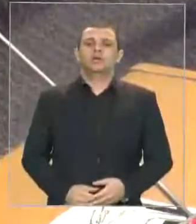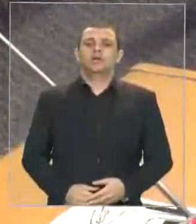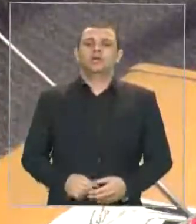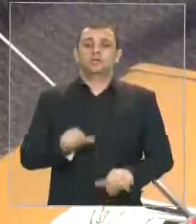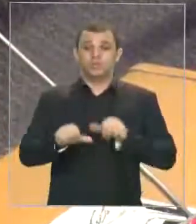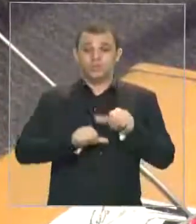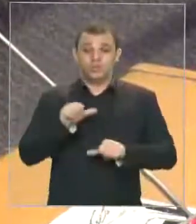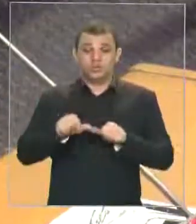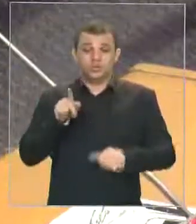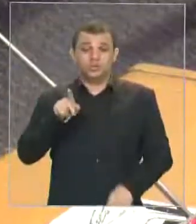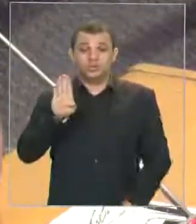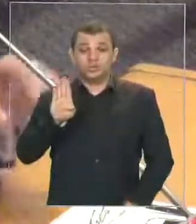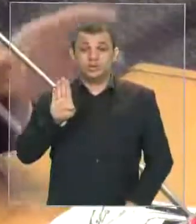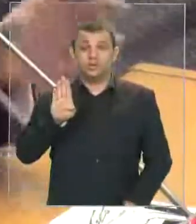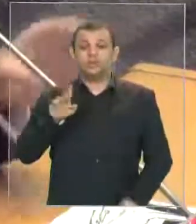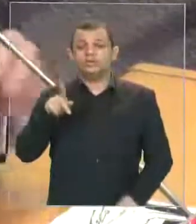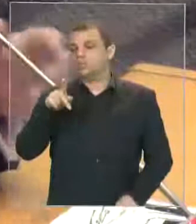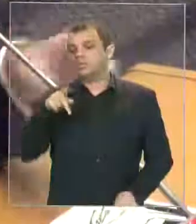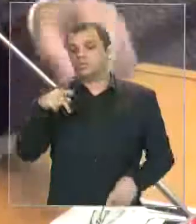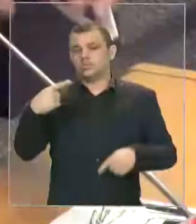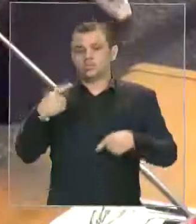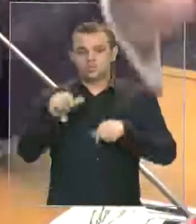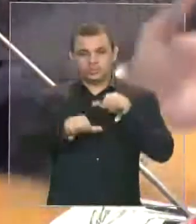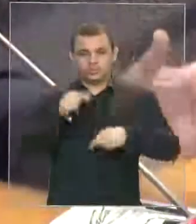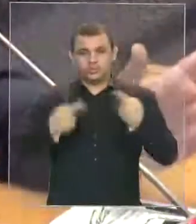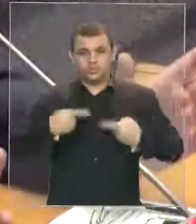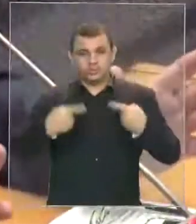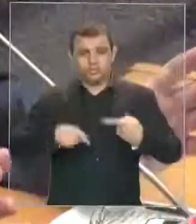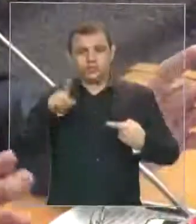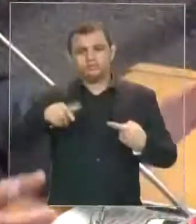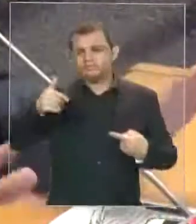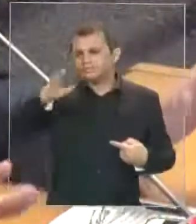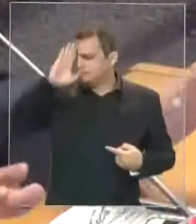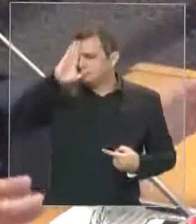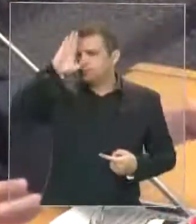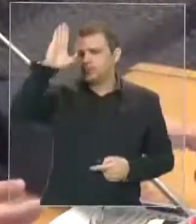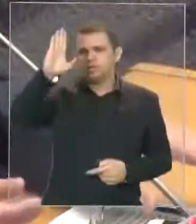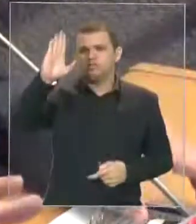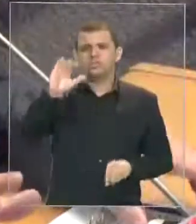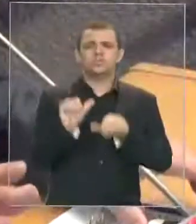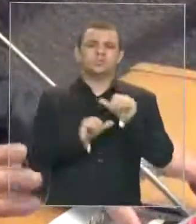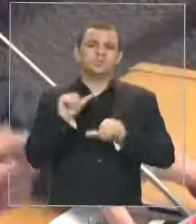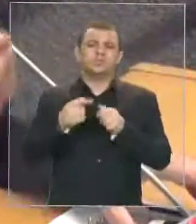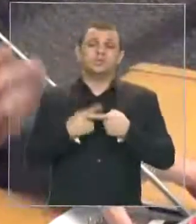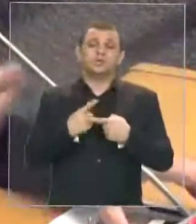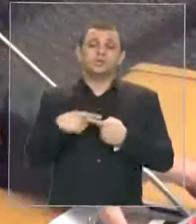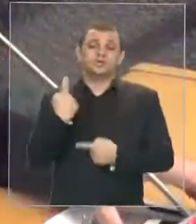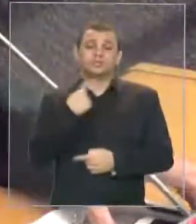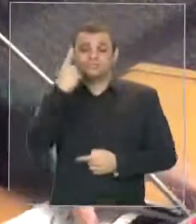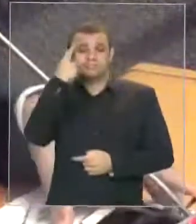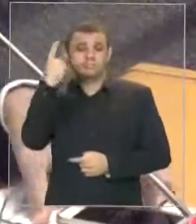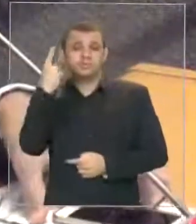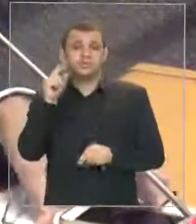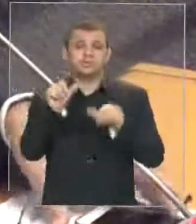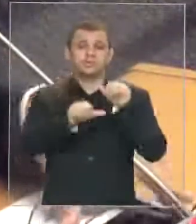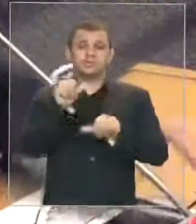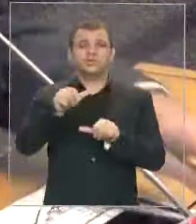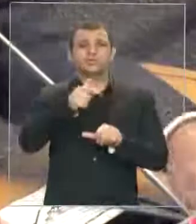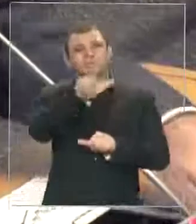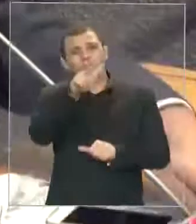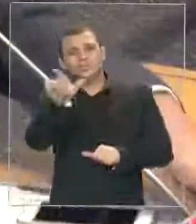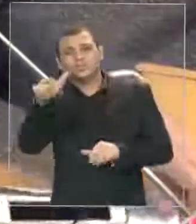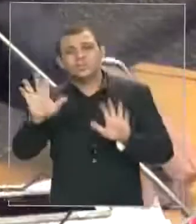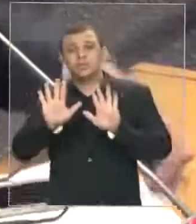todas as reformas. Nós não podemos pensar em mudar o que está aí, essa realidade, deputado, sem uma mudança,